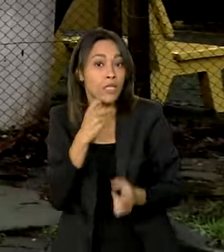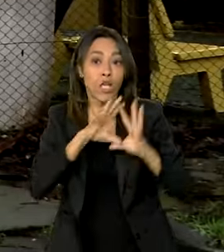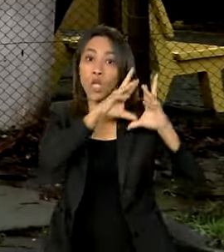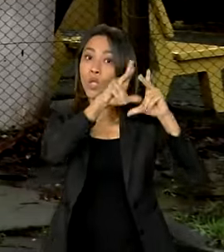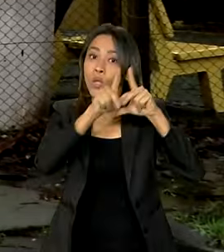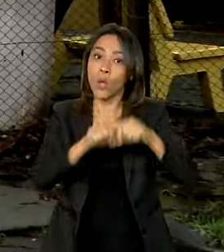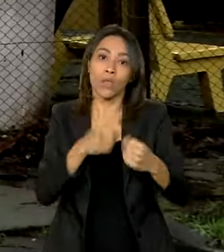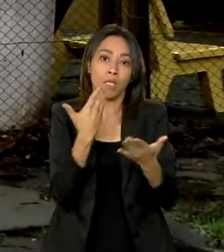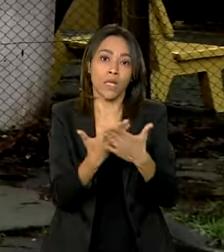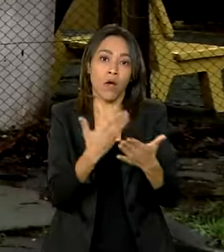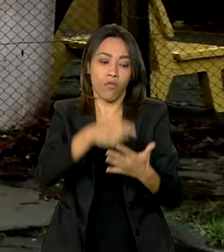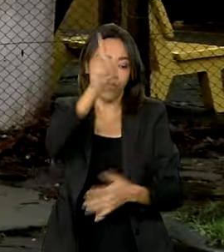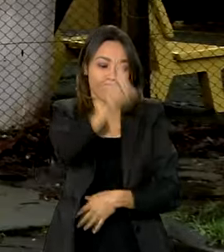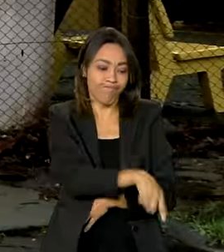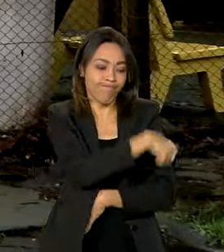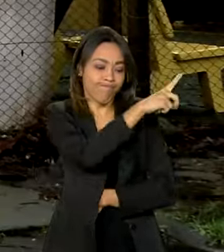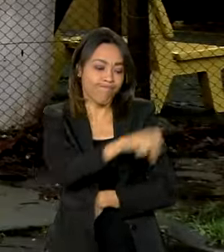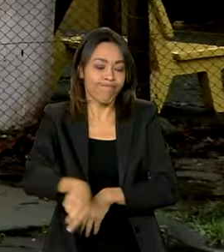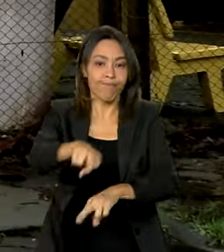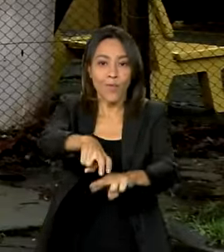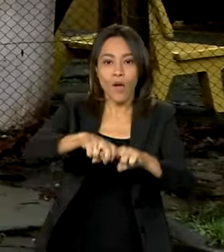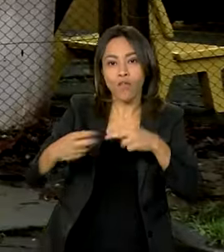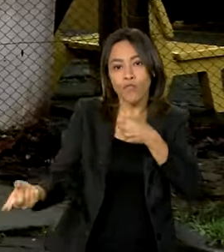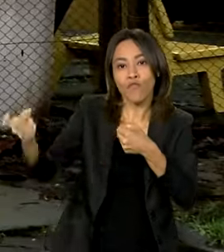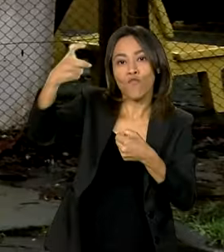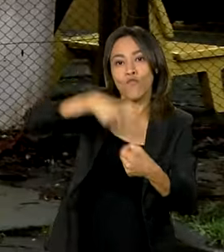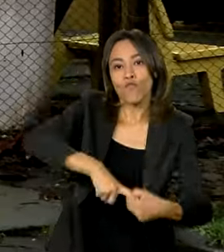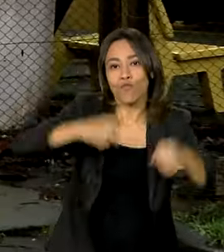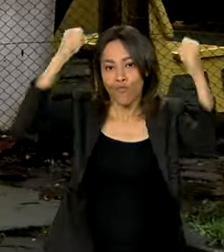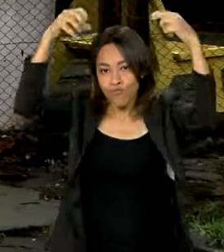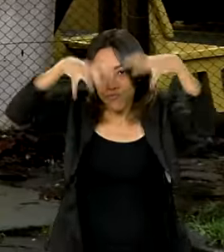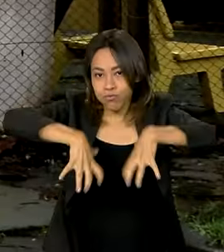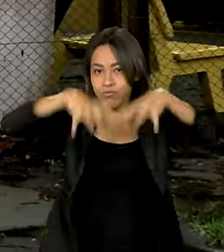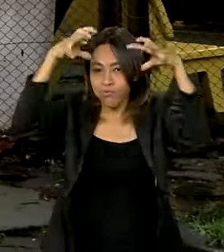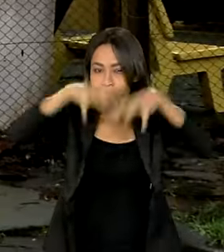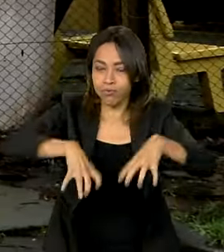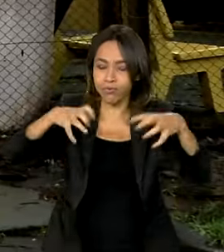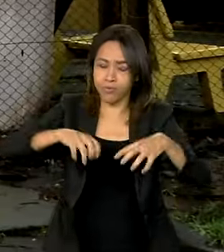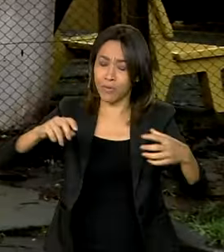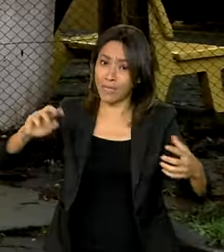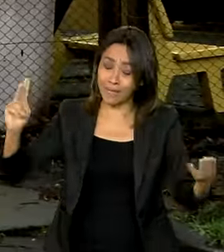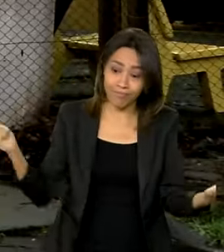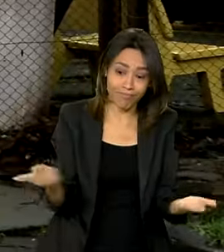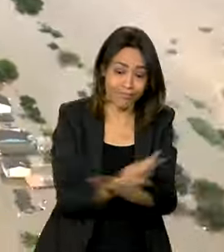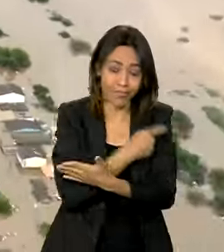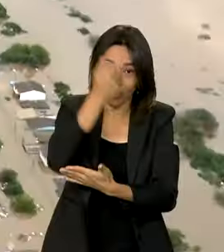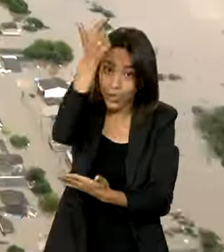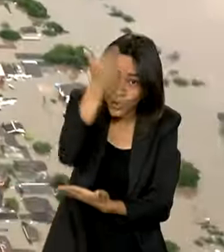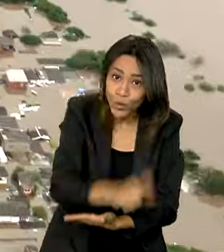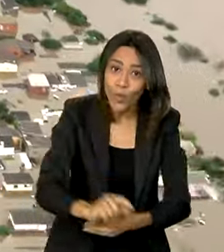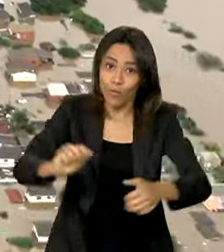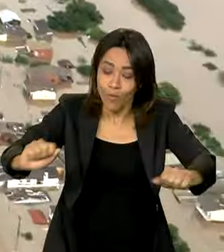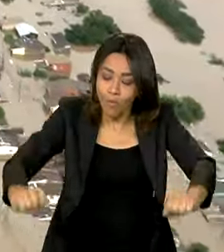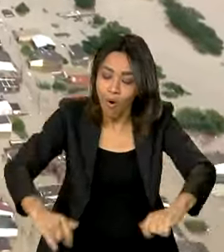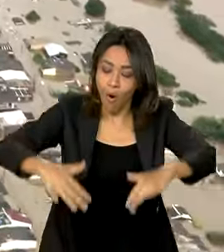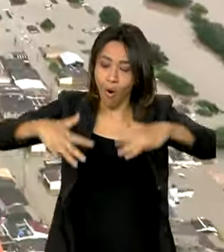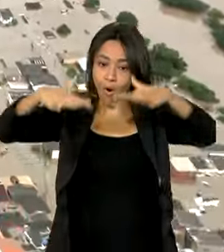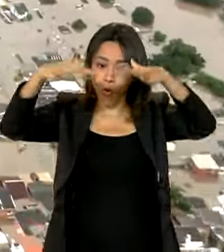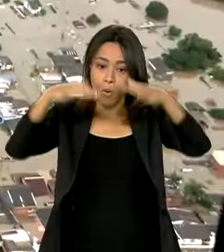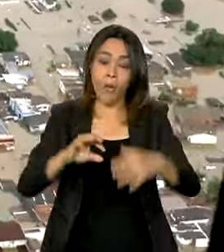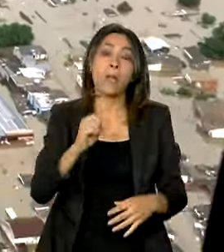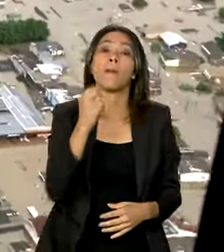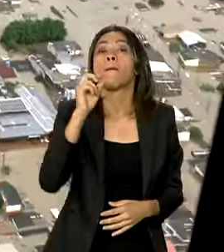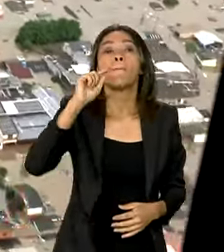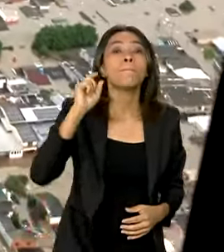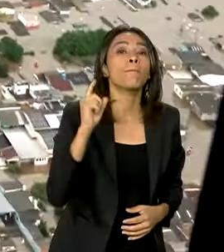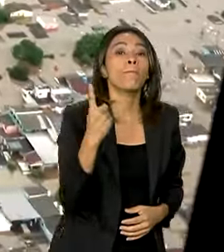aulas foram suspensas por causa da volta da chuva e dos novos alagamentos. 1.044